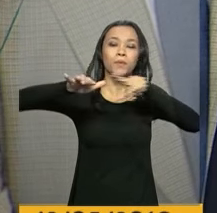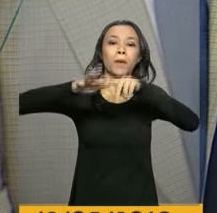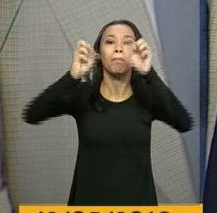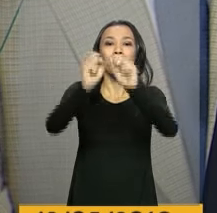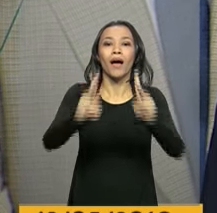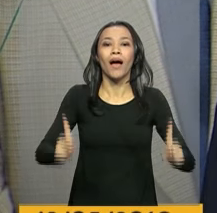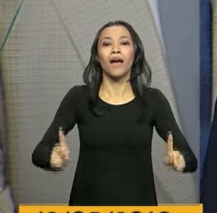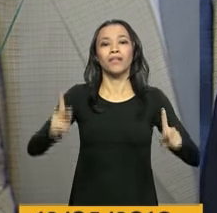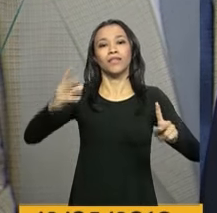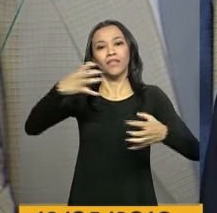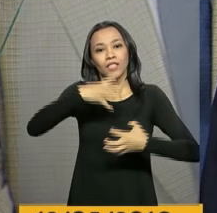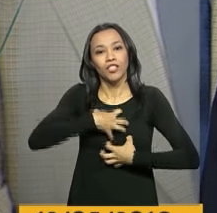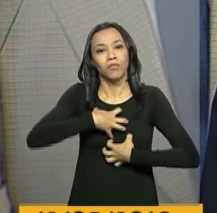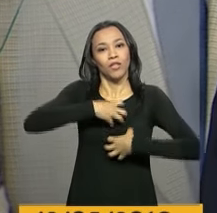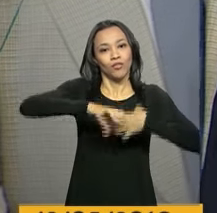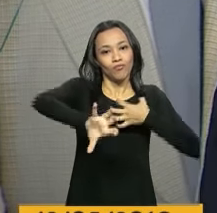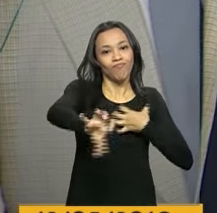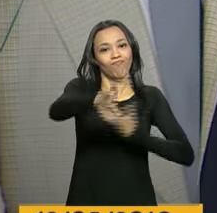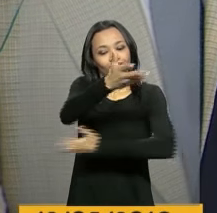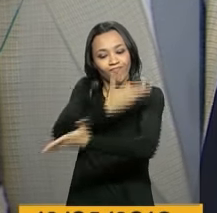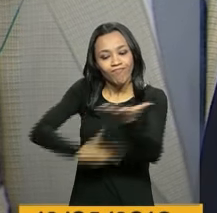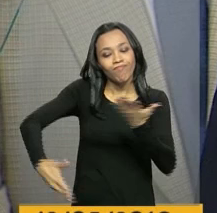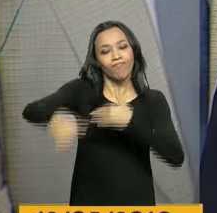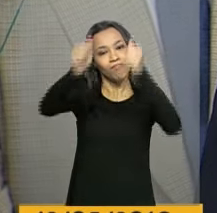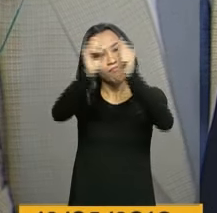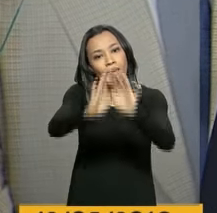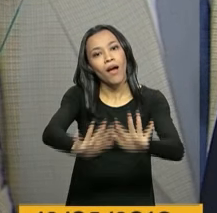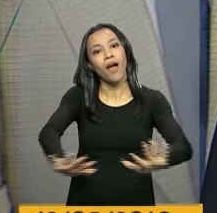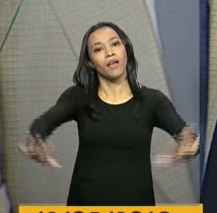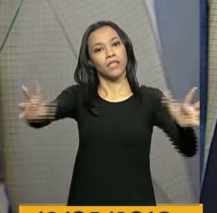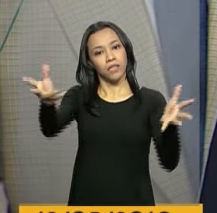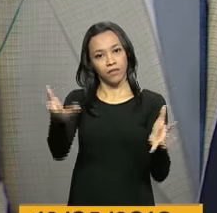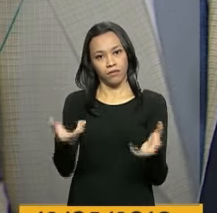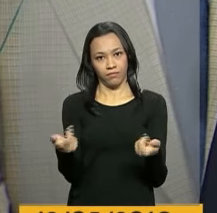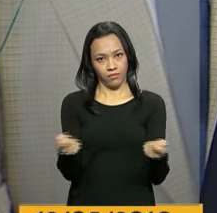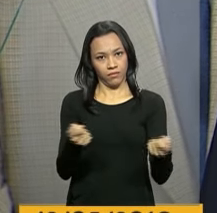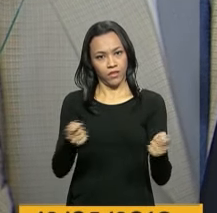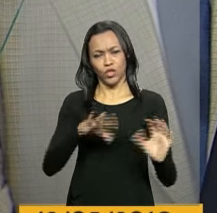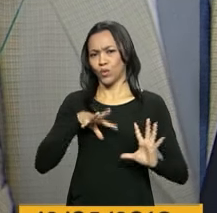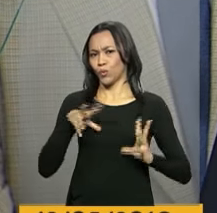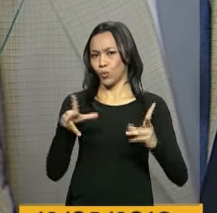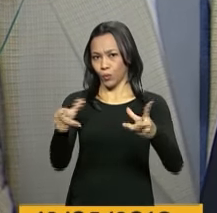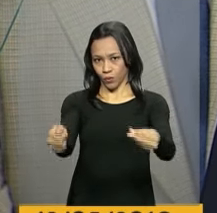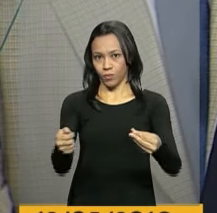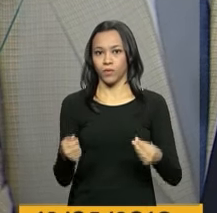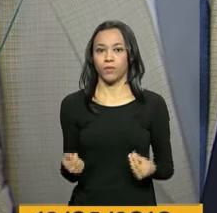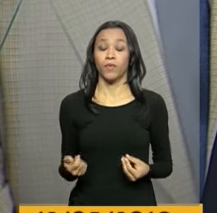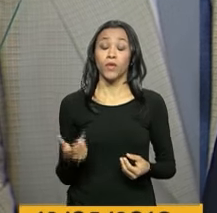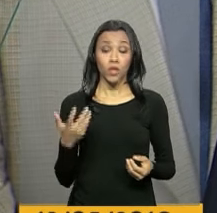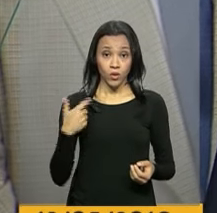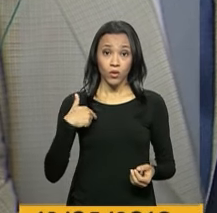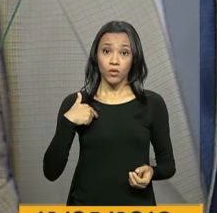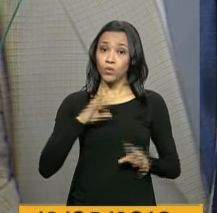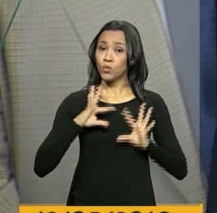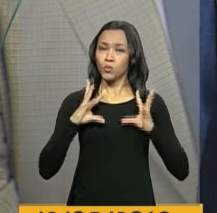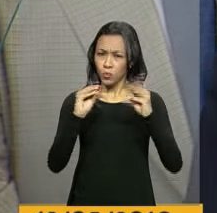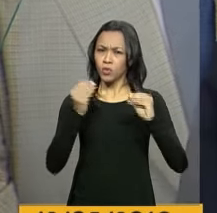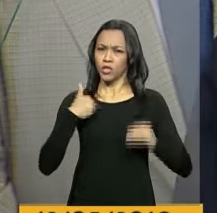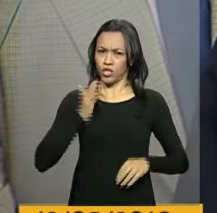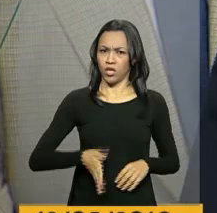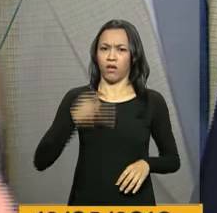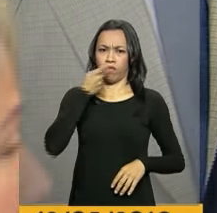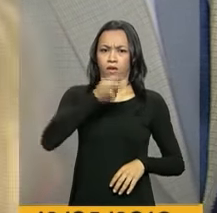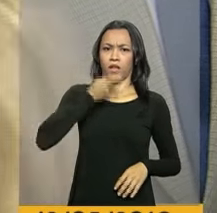harmonia, da solidariedade, da moderação, do equilíbrio entre todos os brasileiros. Tudo o que disse, meus amigos, faz